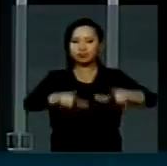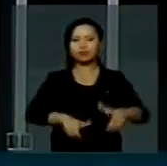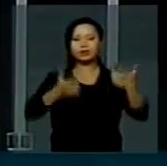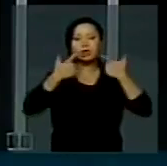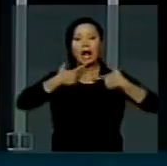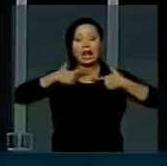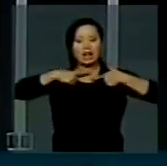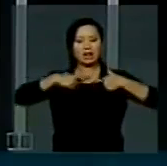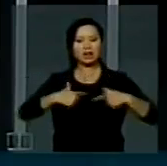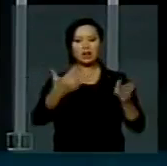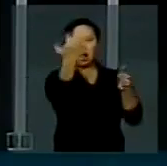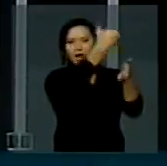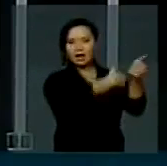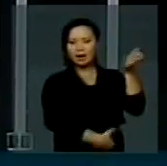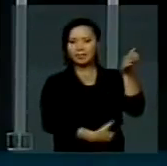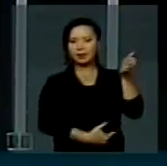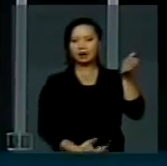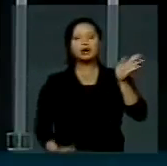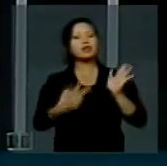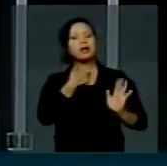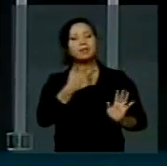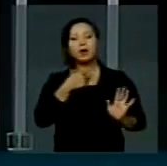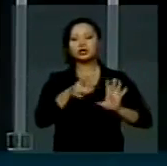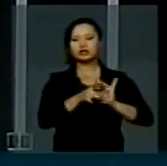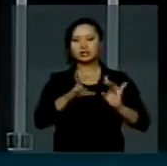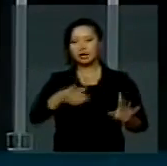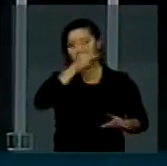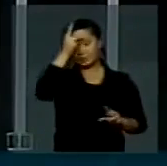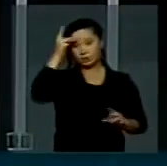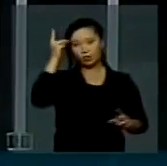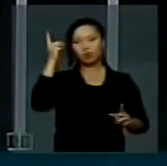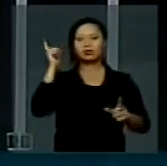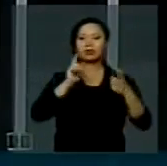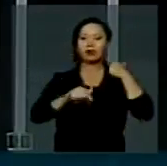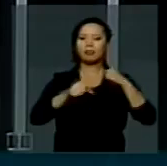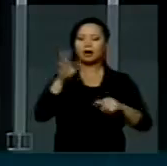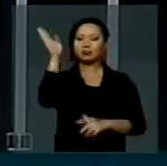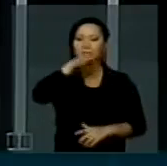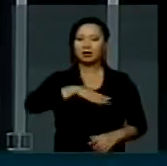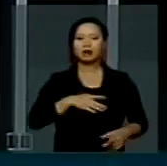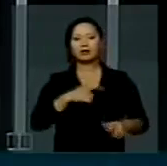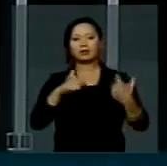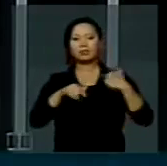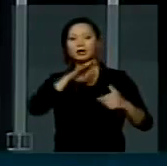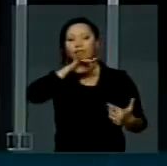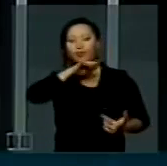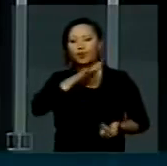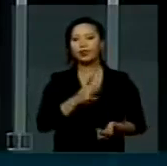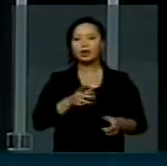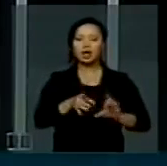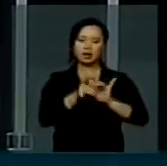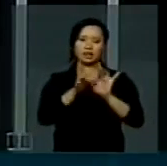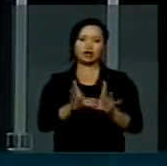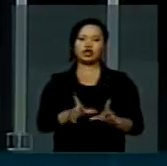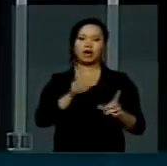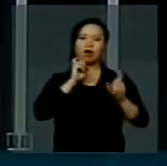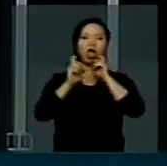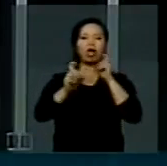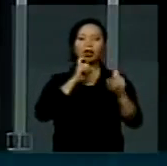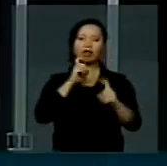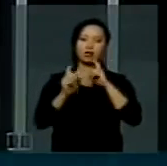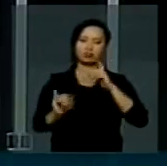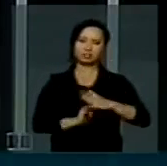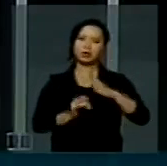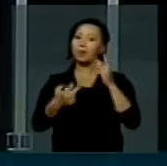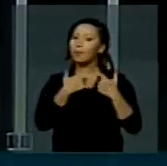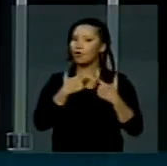podemos dar a maus gestores, dar a pessoas que já têm inclusive condenação por má gestão a oportunidade de repetir o